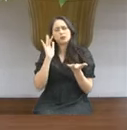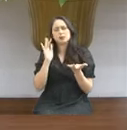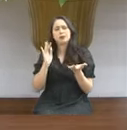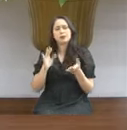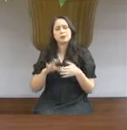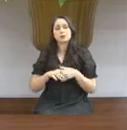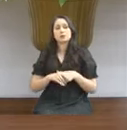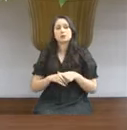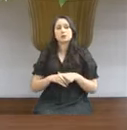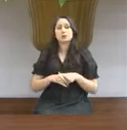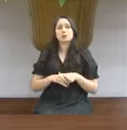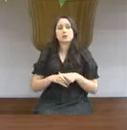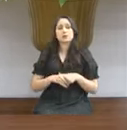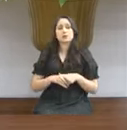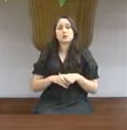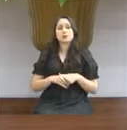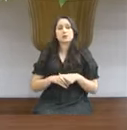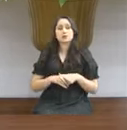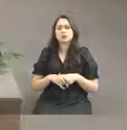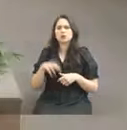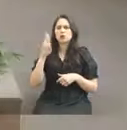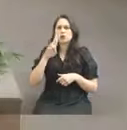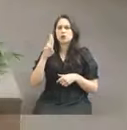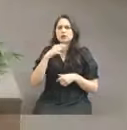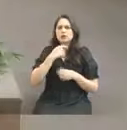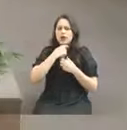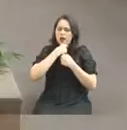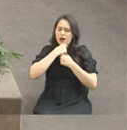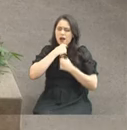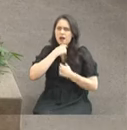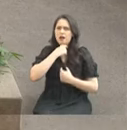Será que esse negócio de colocar paletó e gravata?